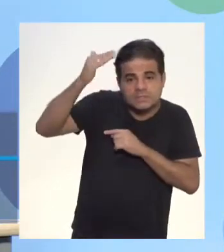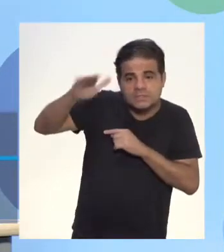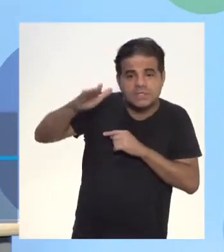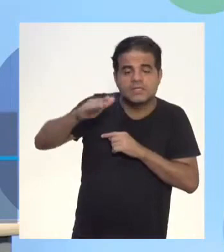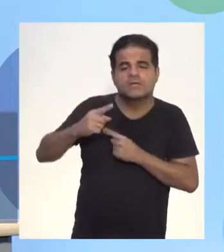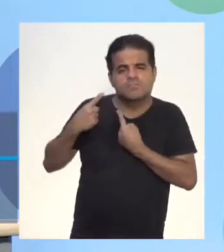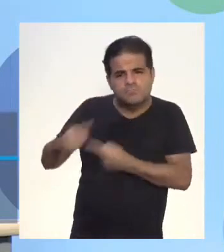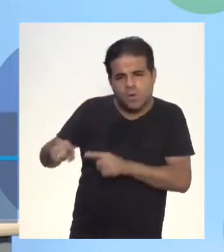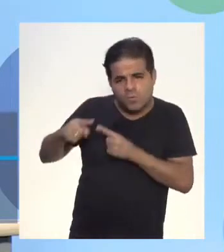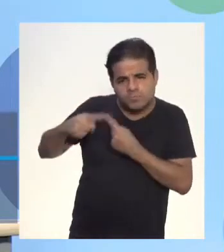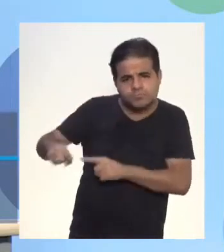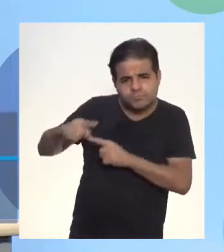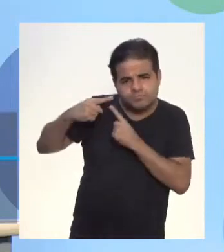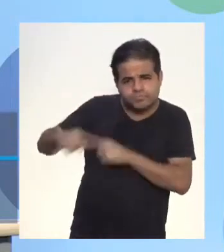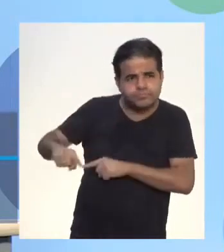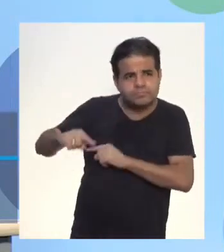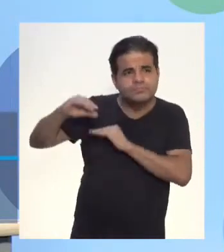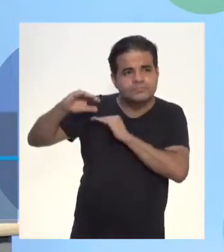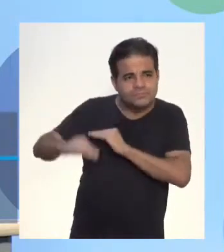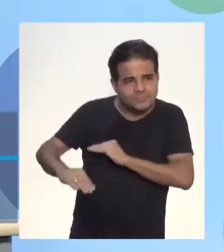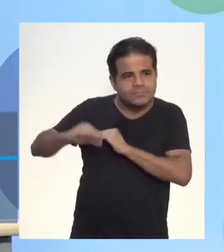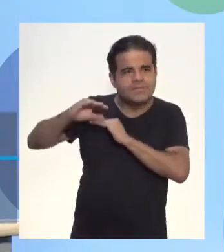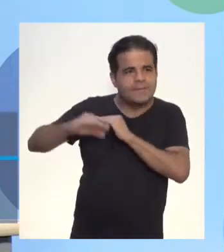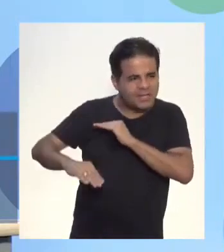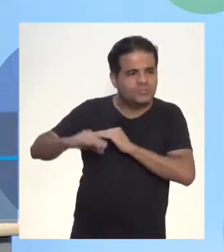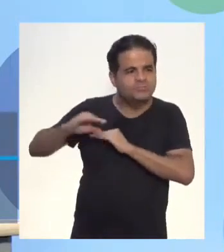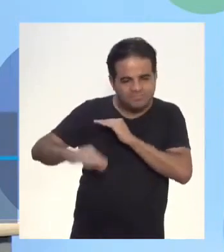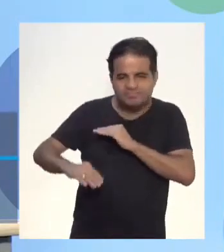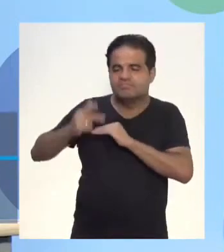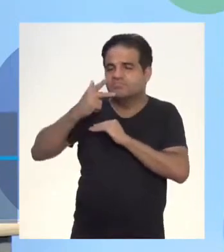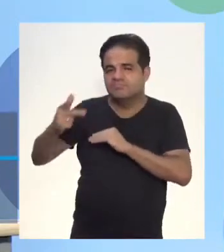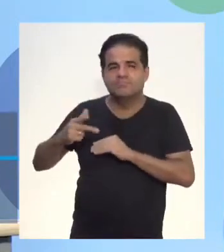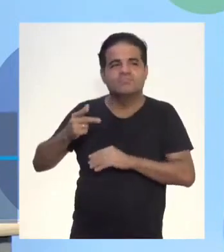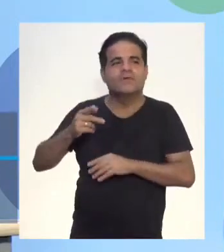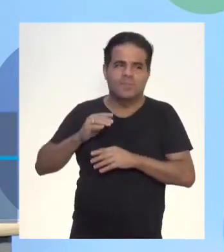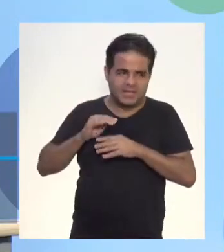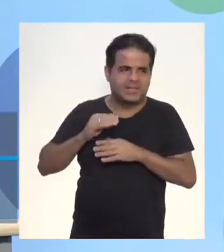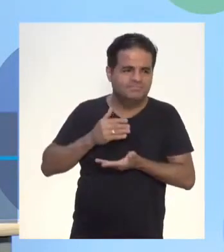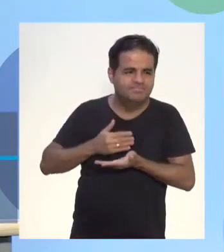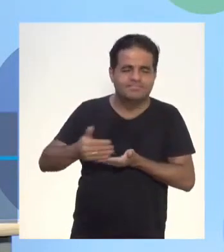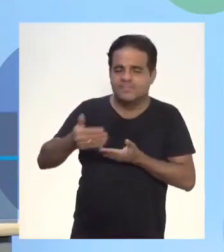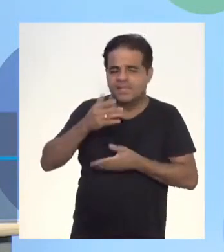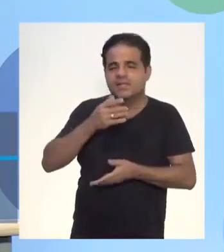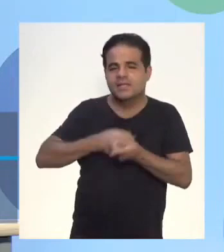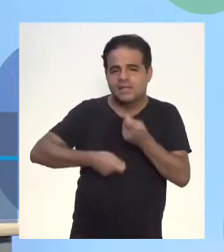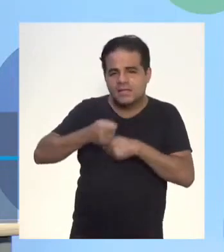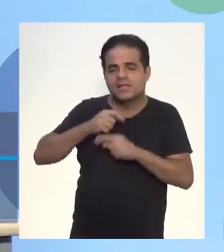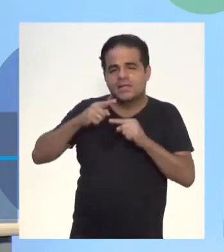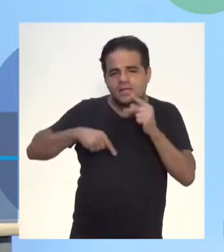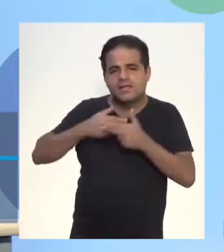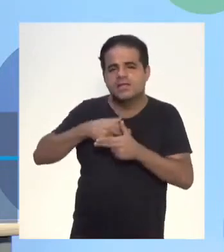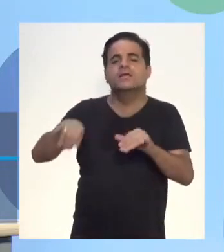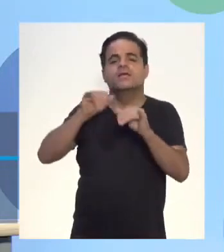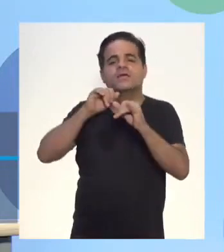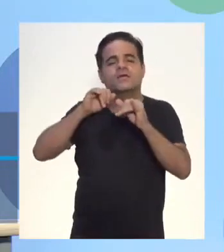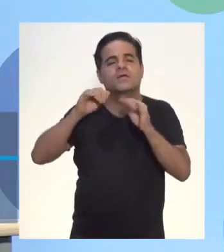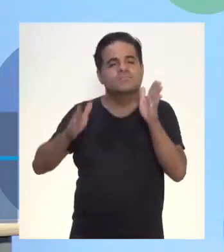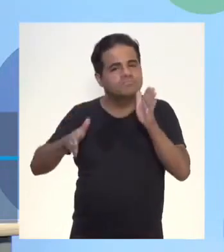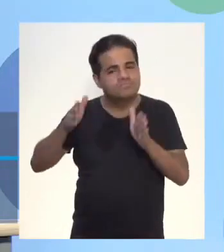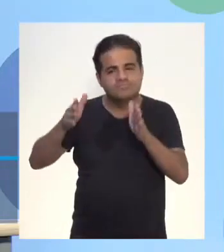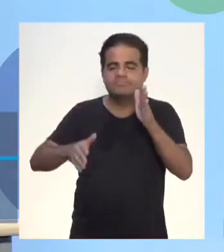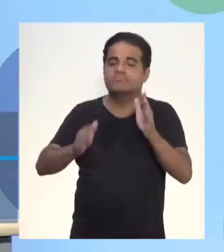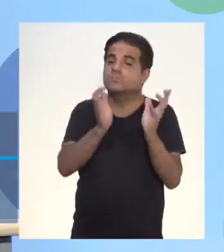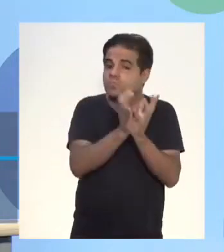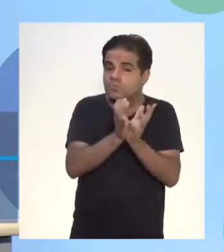para combatermos a desigualdade, nós precisamos investir recursos públicos para diminuirmos esses abismos entre